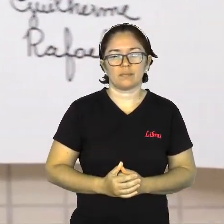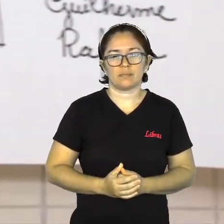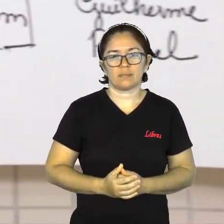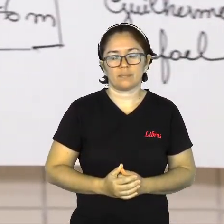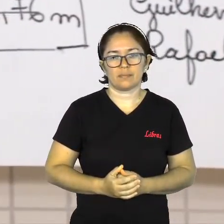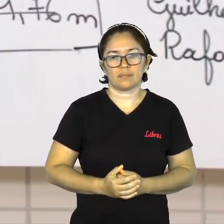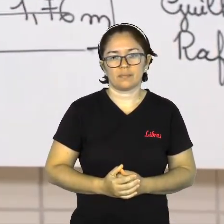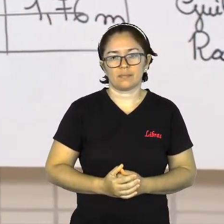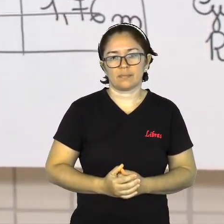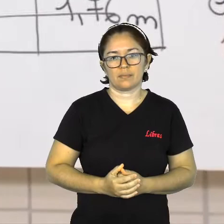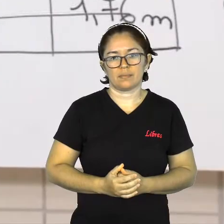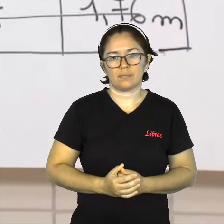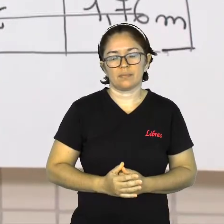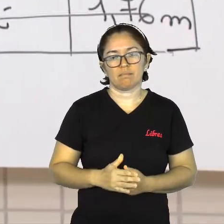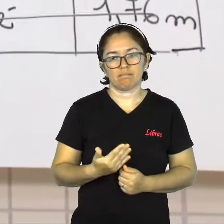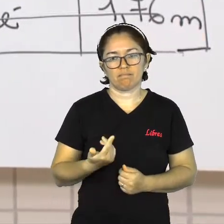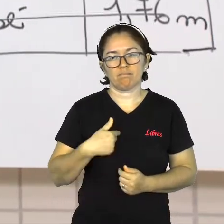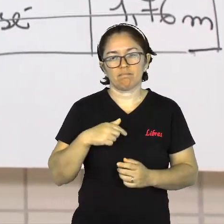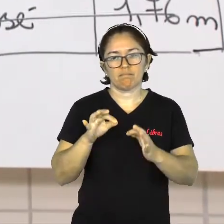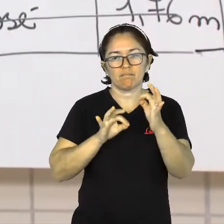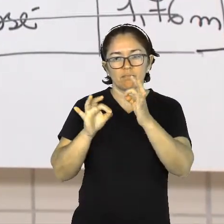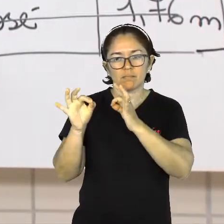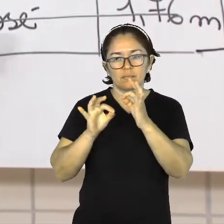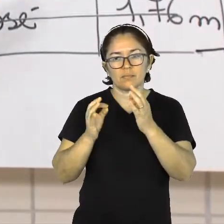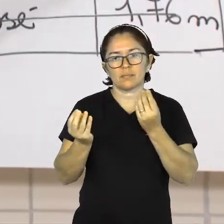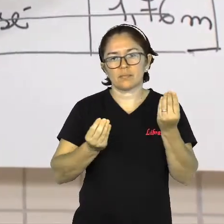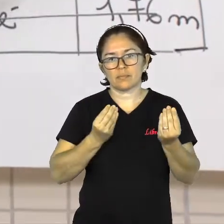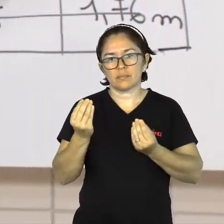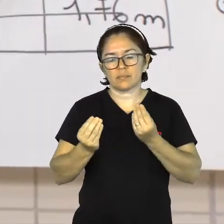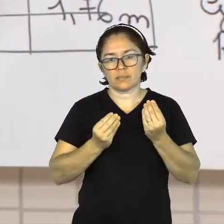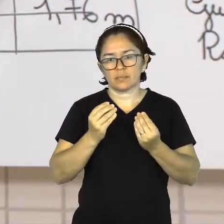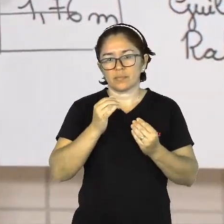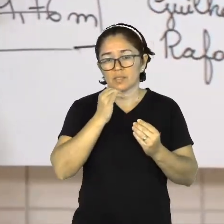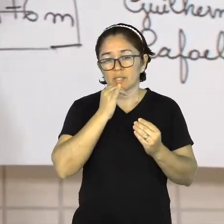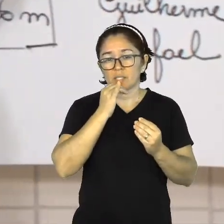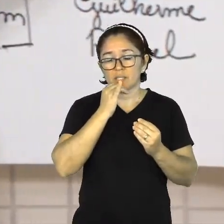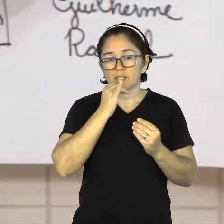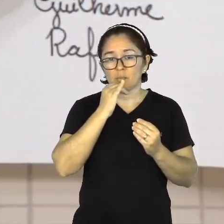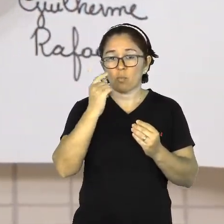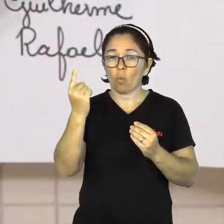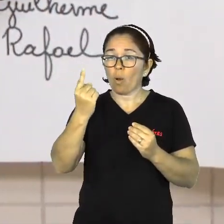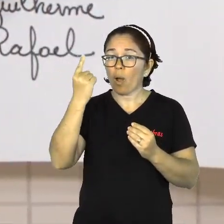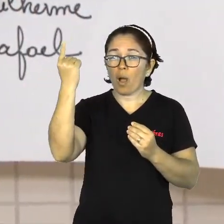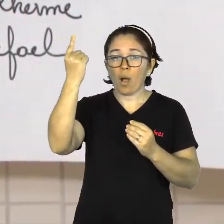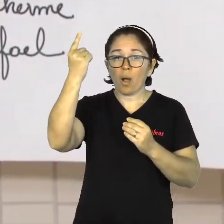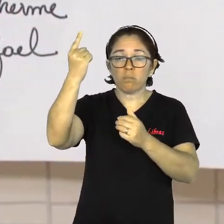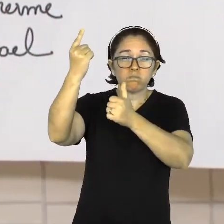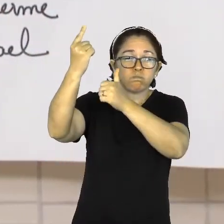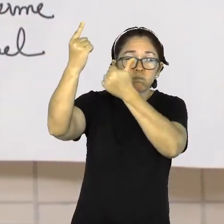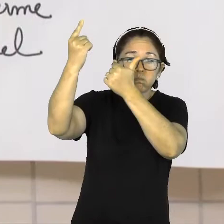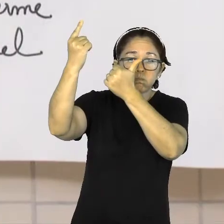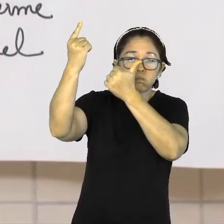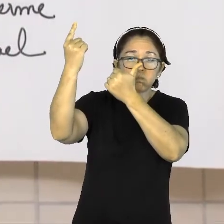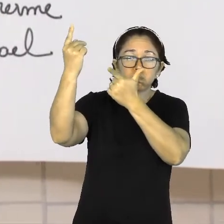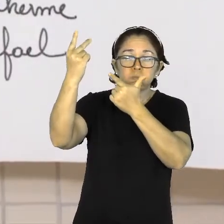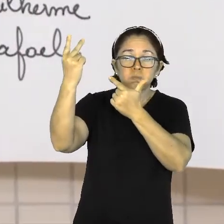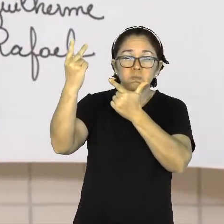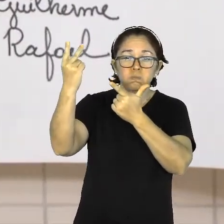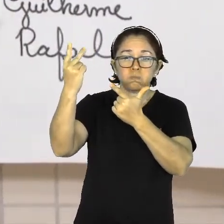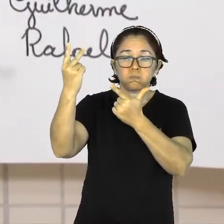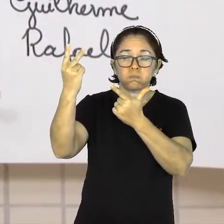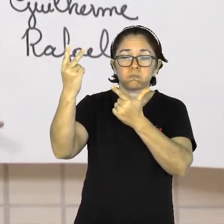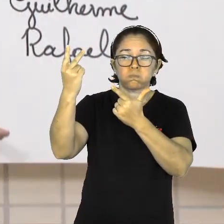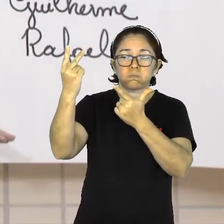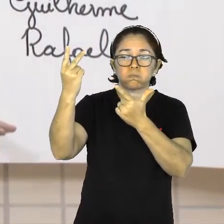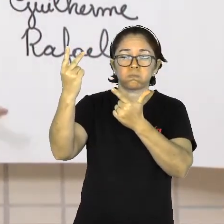Então, o que eu fiz? Eu descobri quem que é o mais alto, descobri quem é o mais baixo e fui